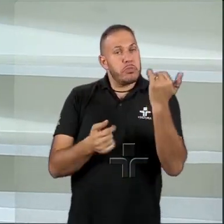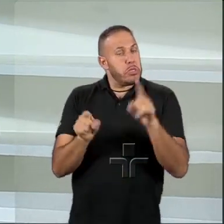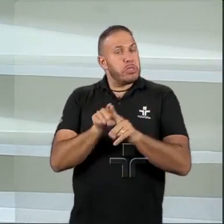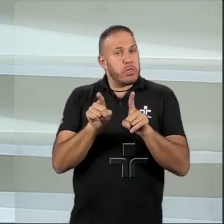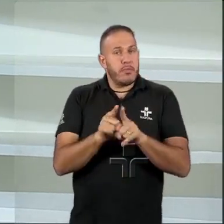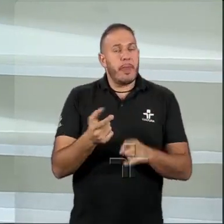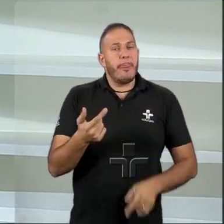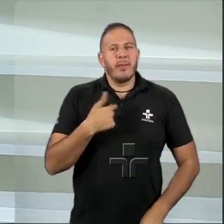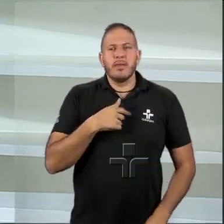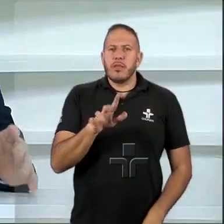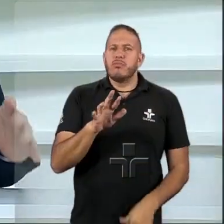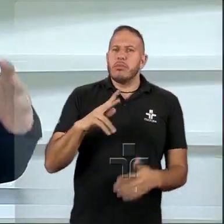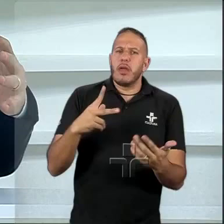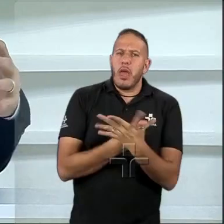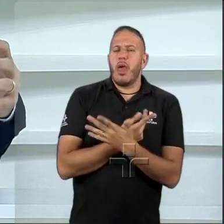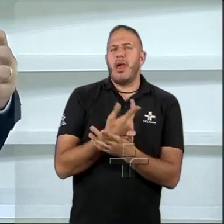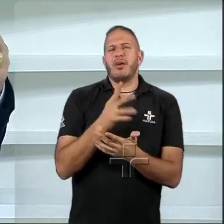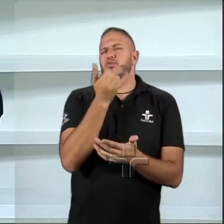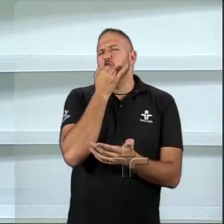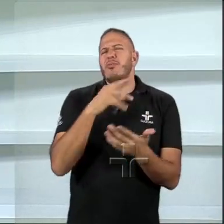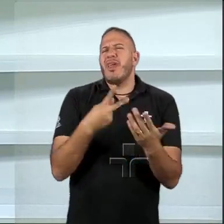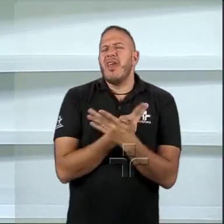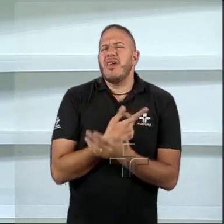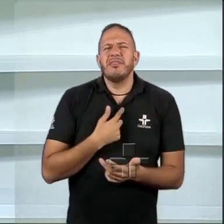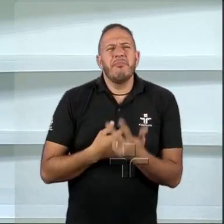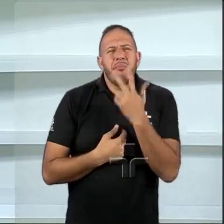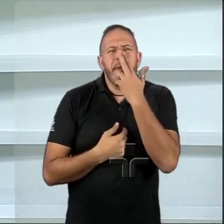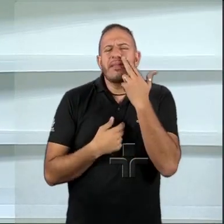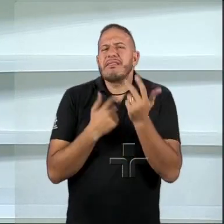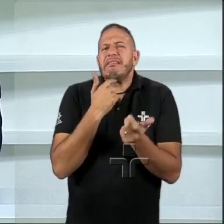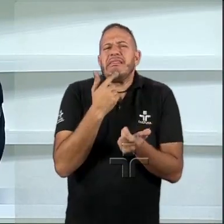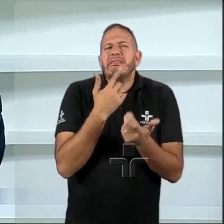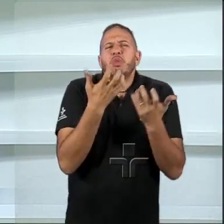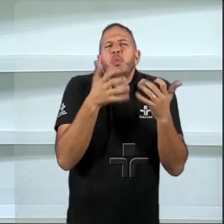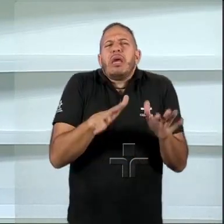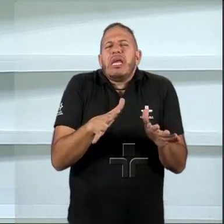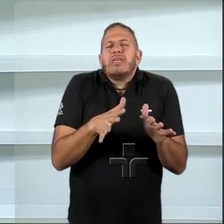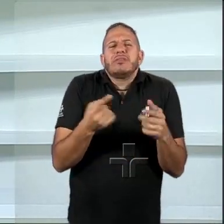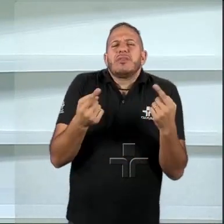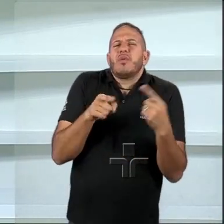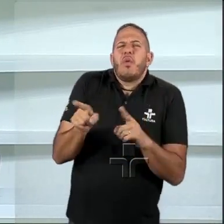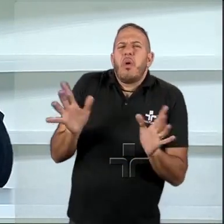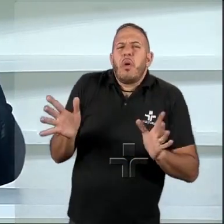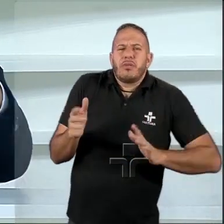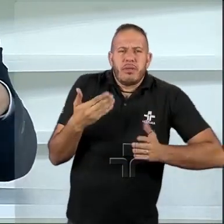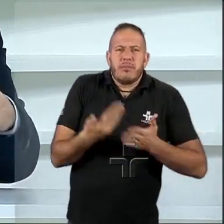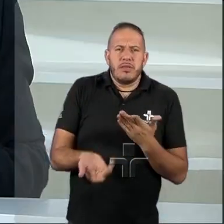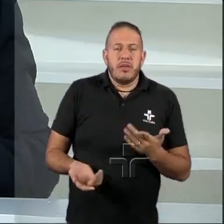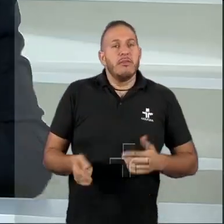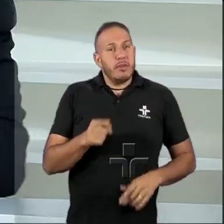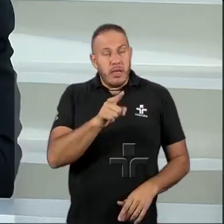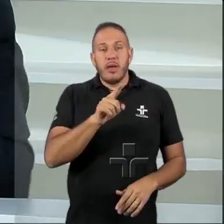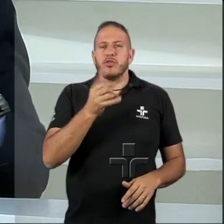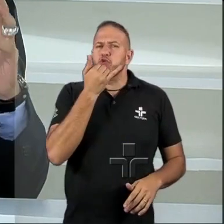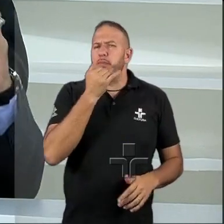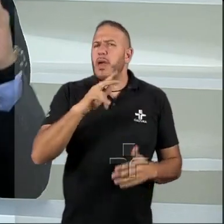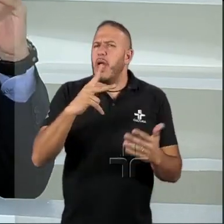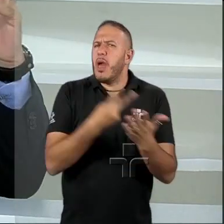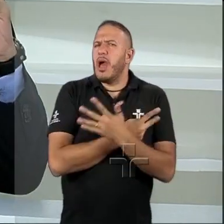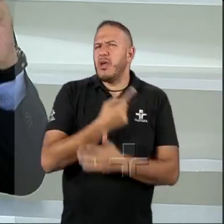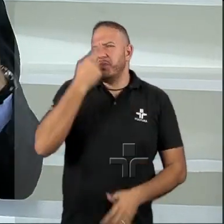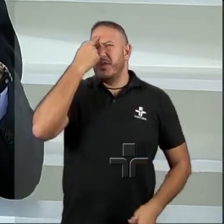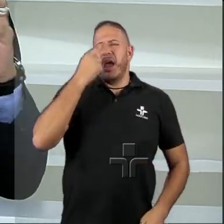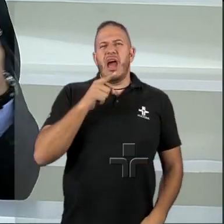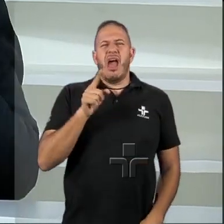é errada a ideia parece que nem quis errada se essa opor, ideia, né? exatamente. Ele ia perder, ele sabia que Errada perder. essa ideia de que não